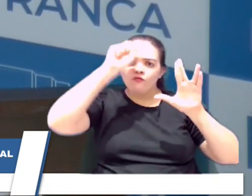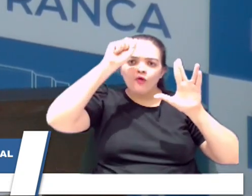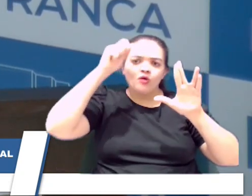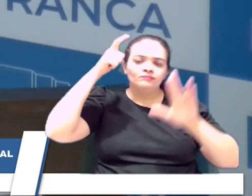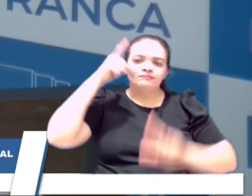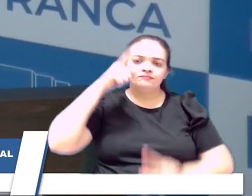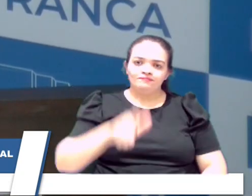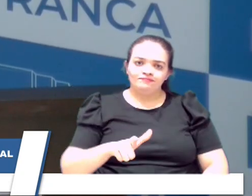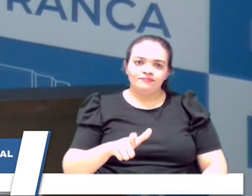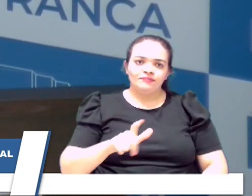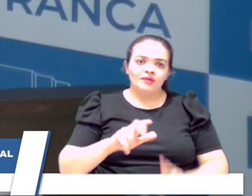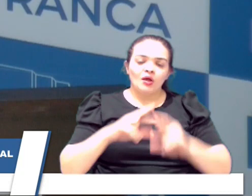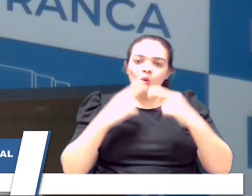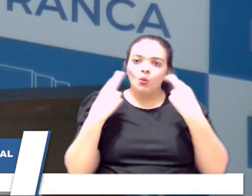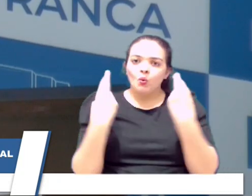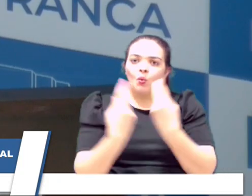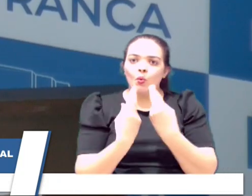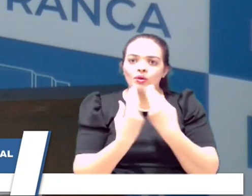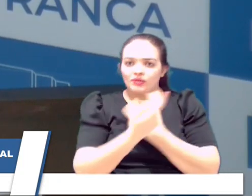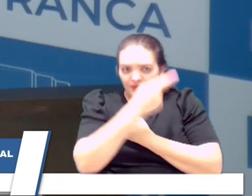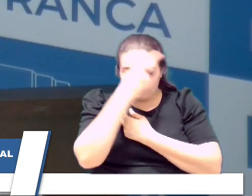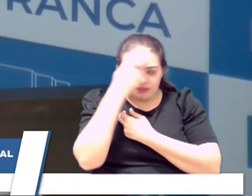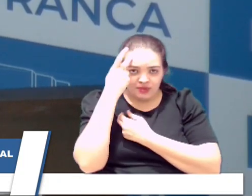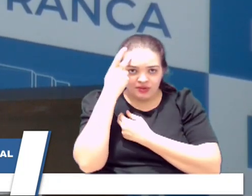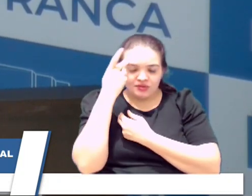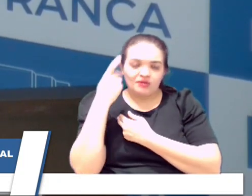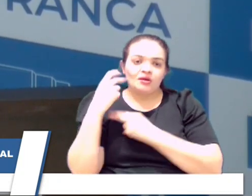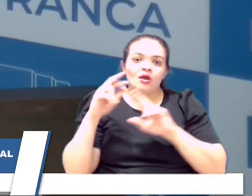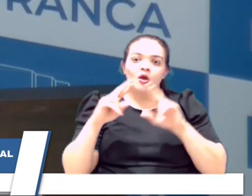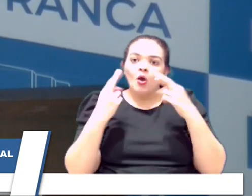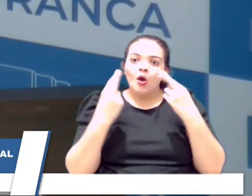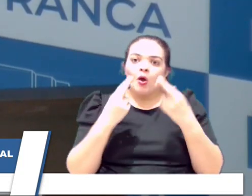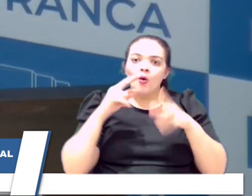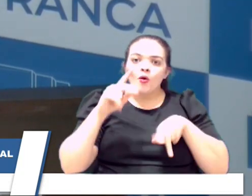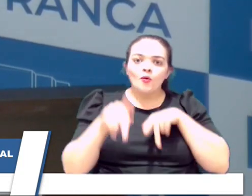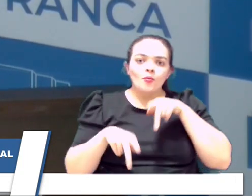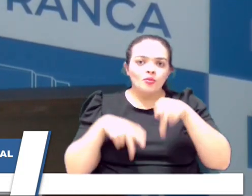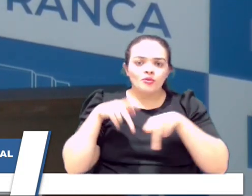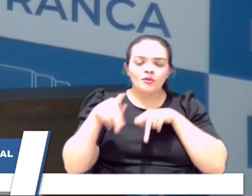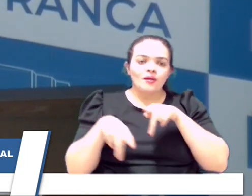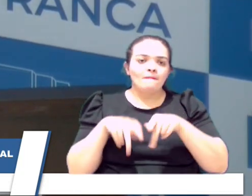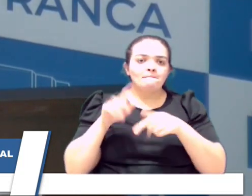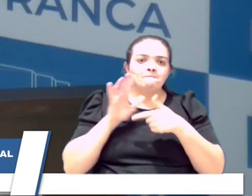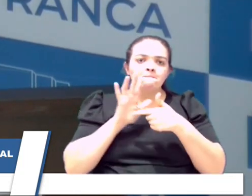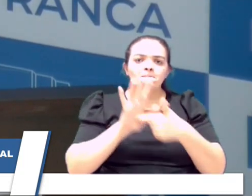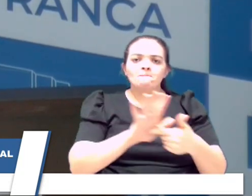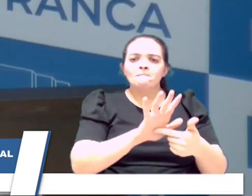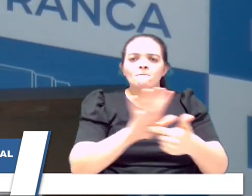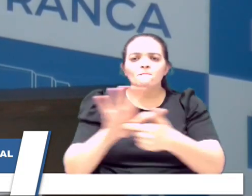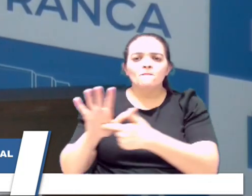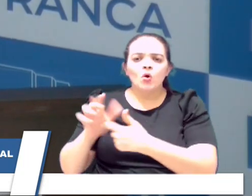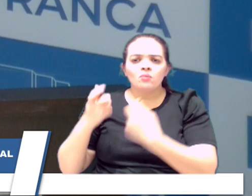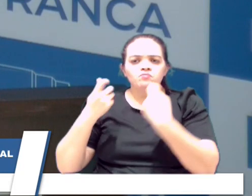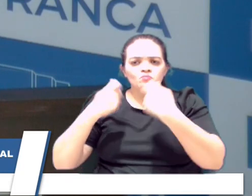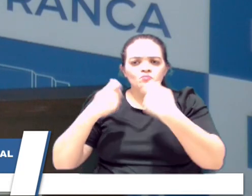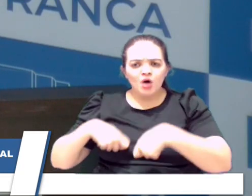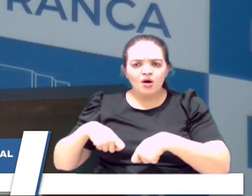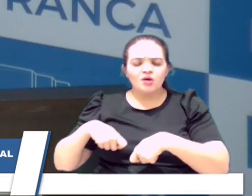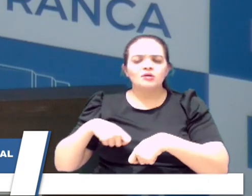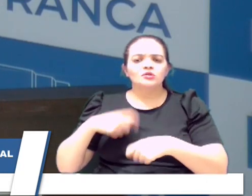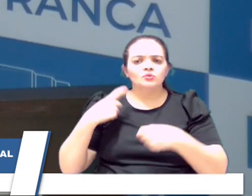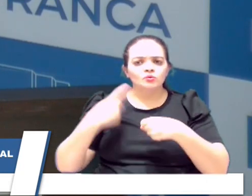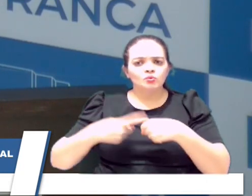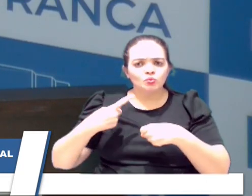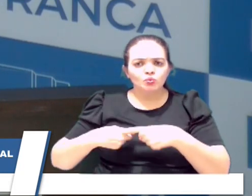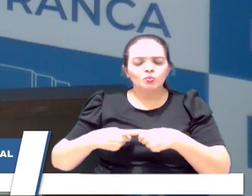Quer reunir todo mundo que está aqui, quer reunir todas essas pessoas, quer mostrar que é possível, no interior, na